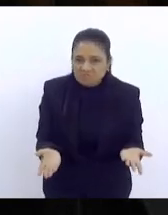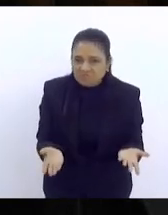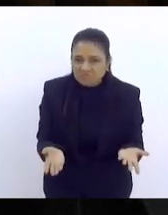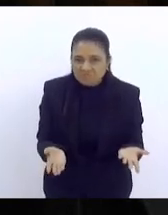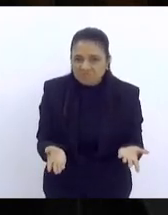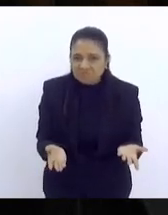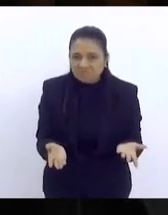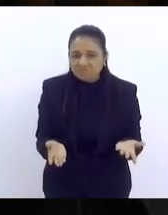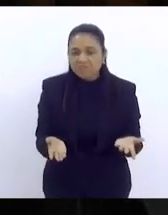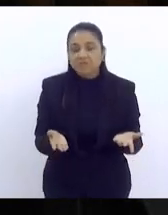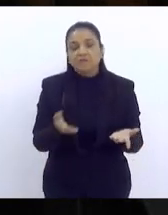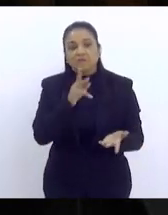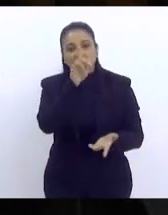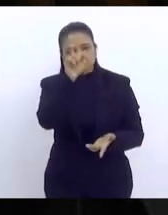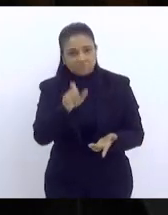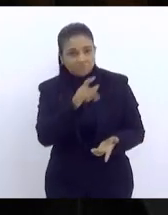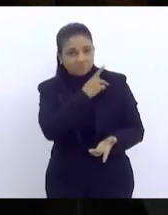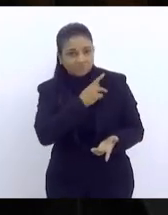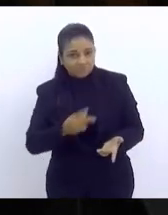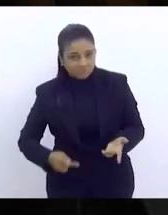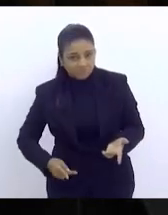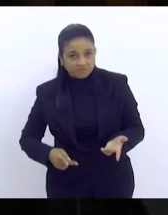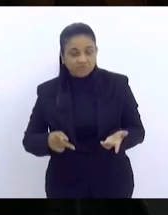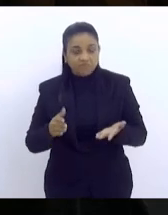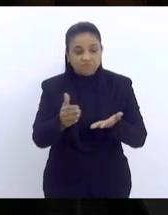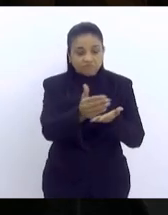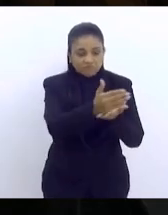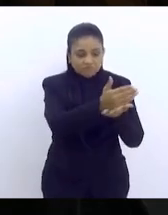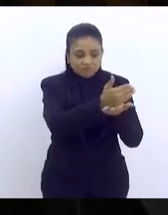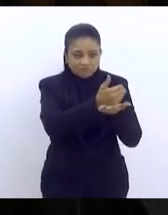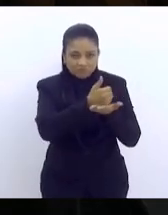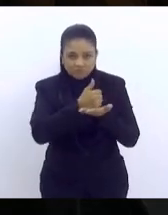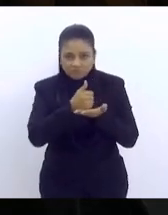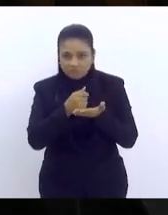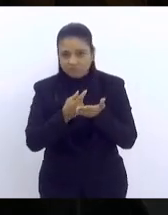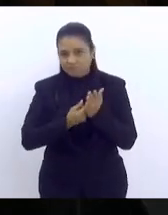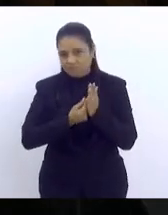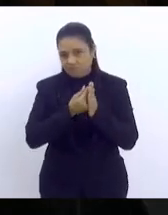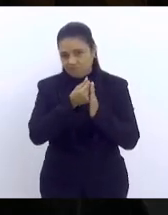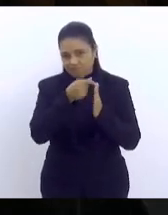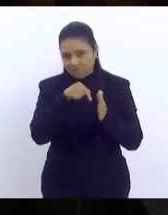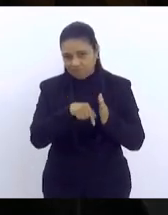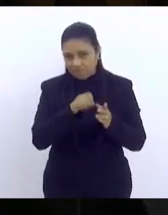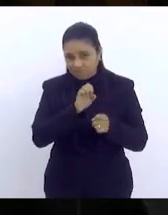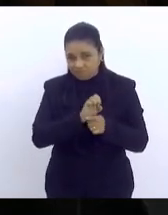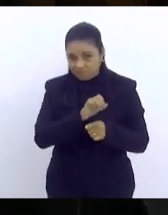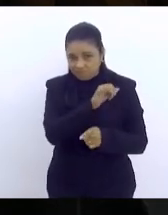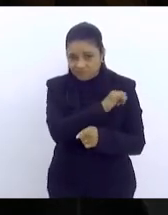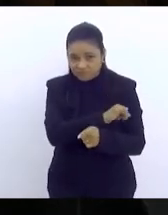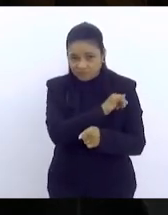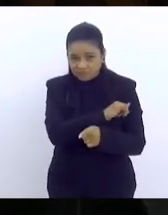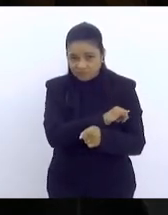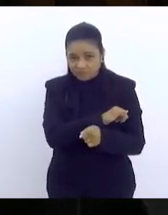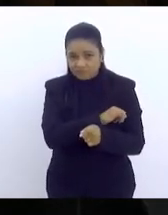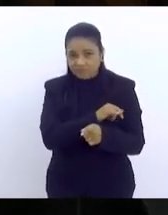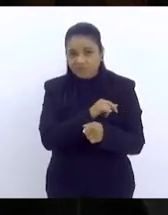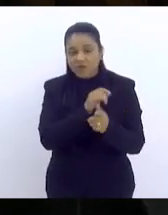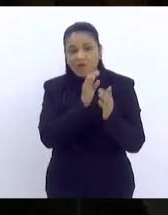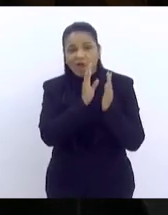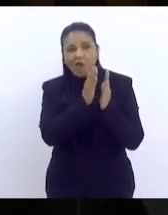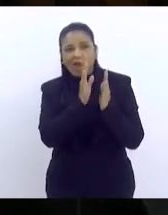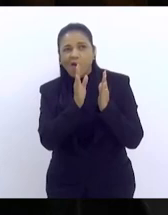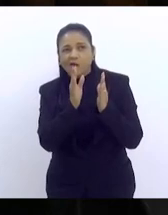e senhor presidente o orçamento do Estado estimado é na ordem